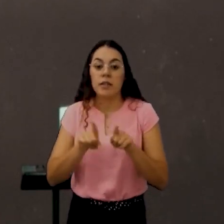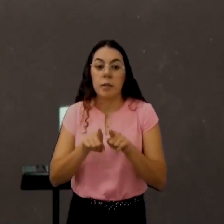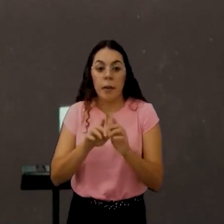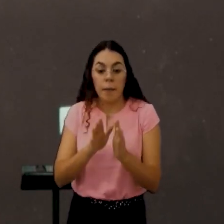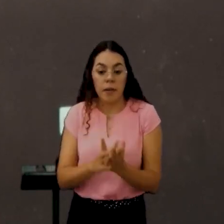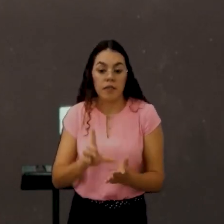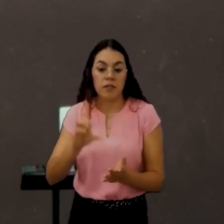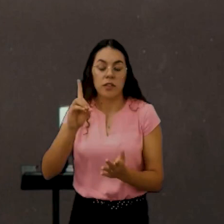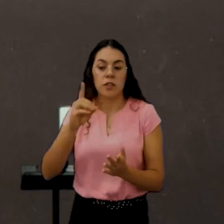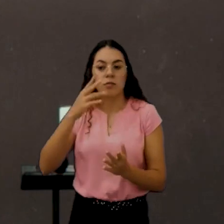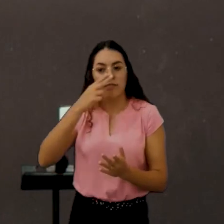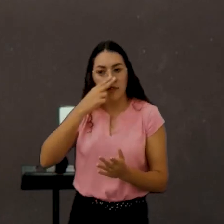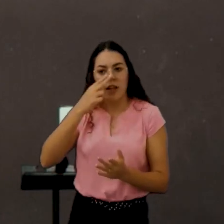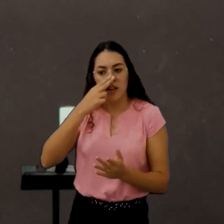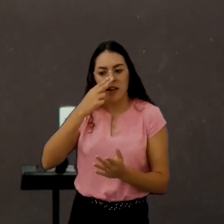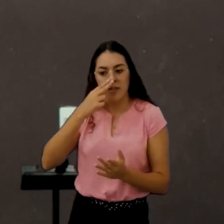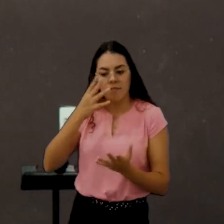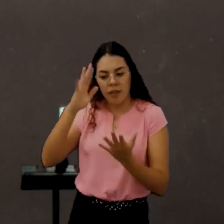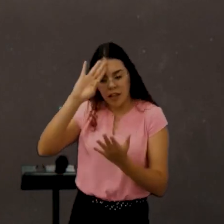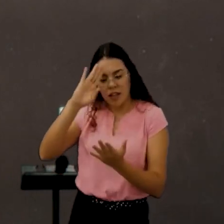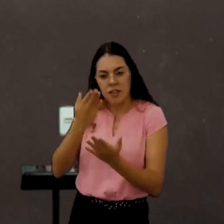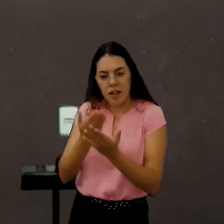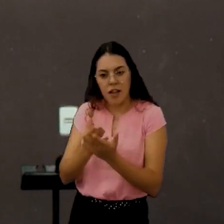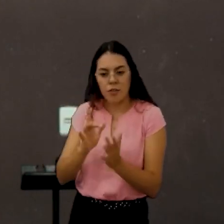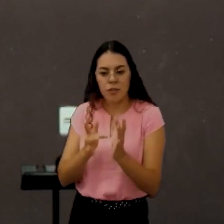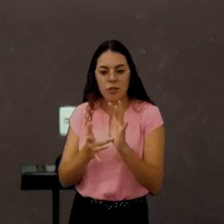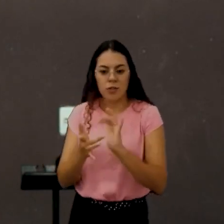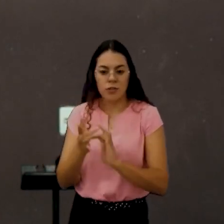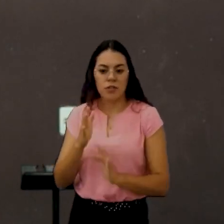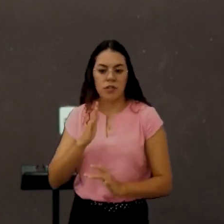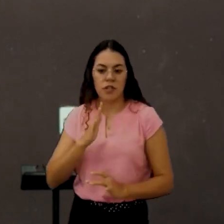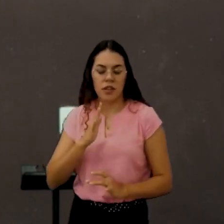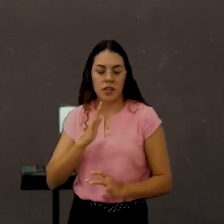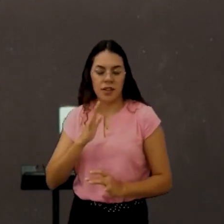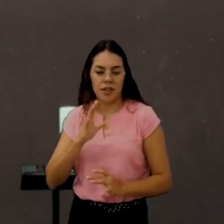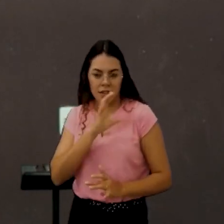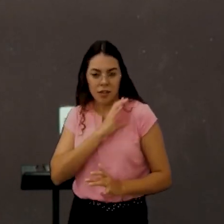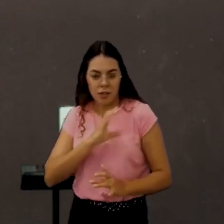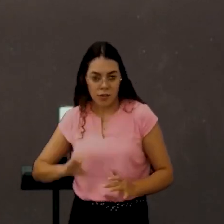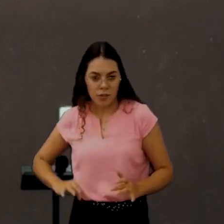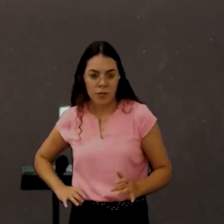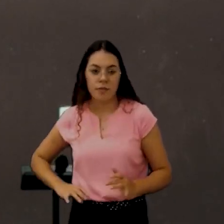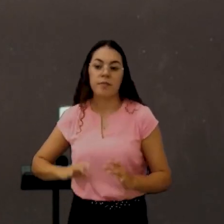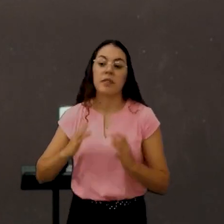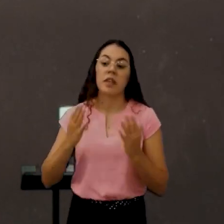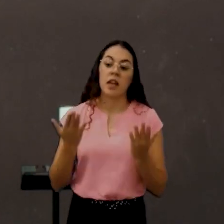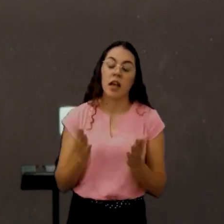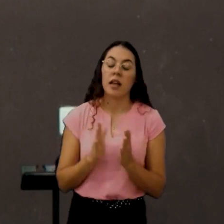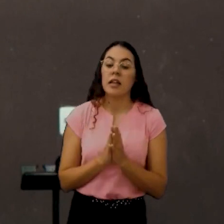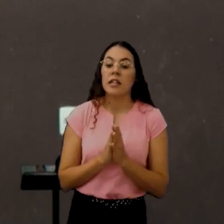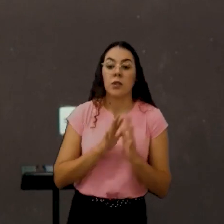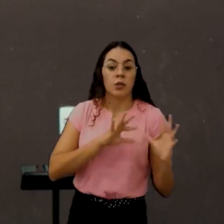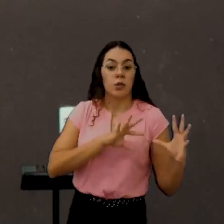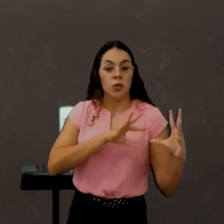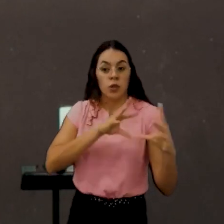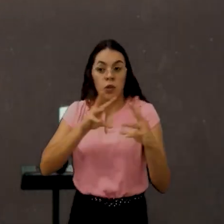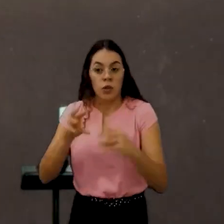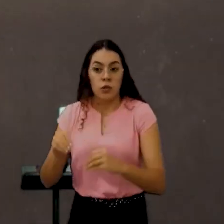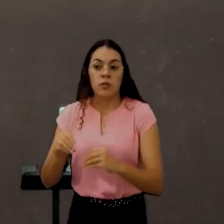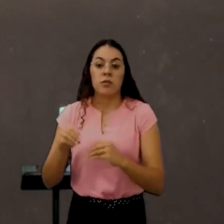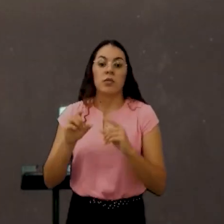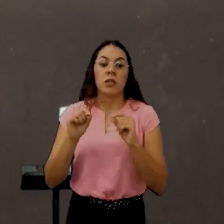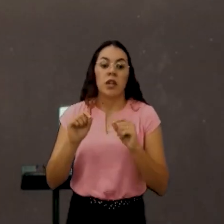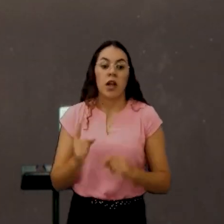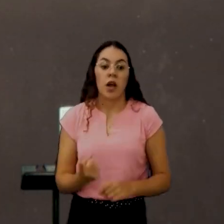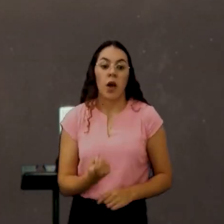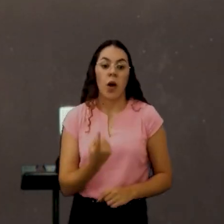palavra hão de crer em mim. Ele estava falando da gente agora. E aí ele diz: para que todos sejam